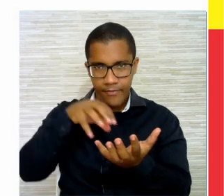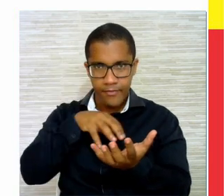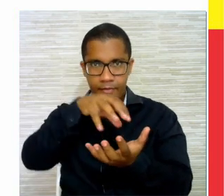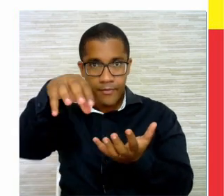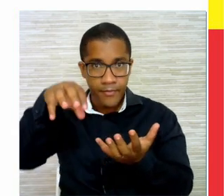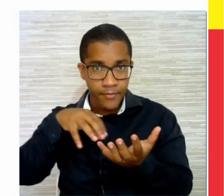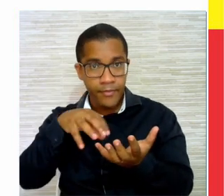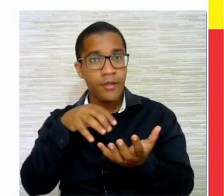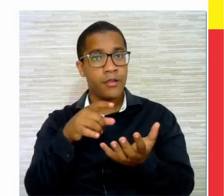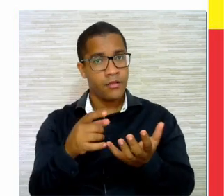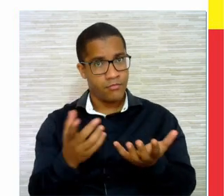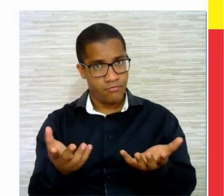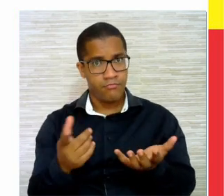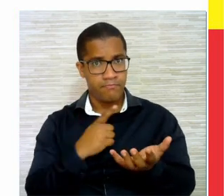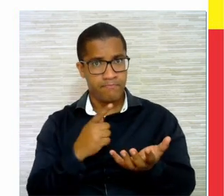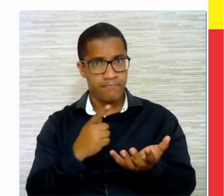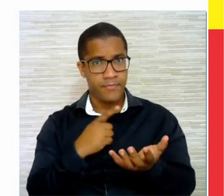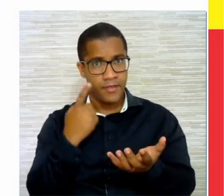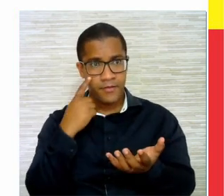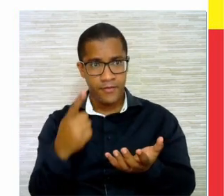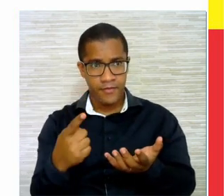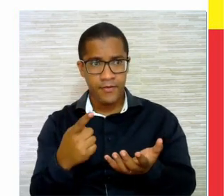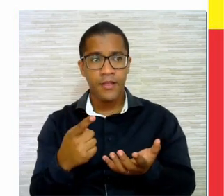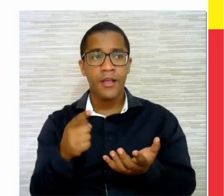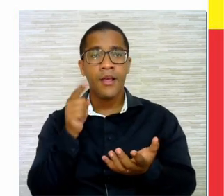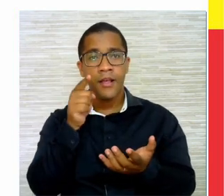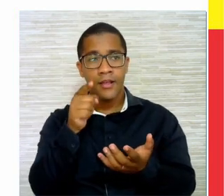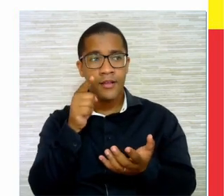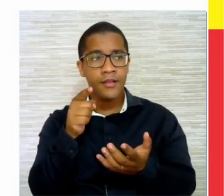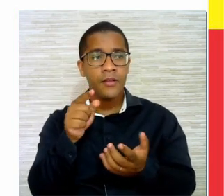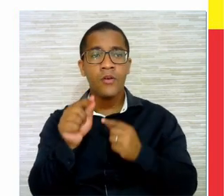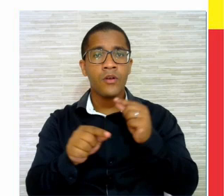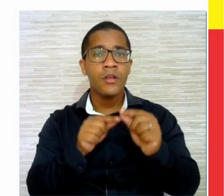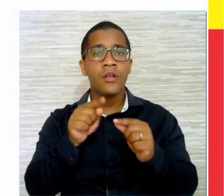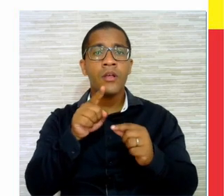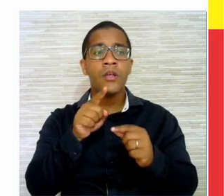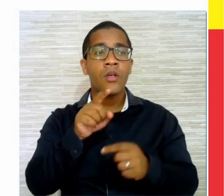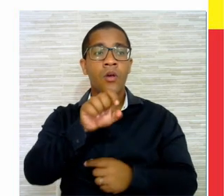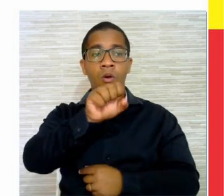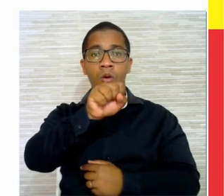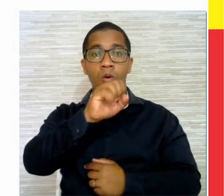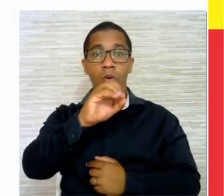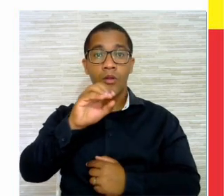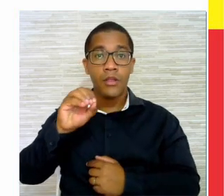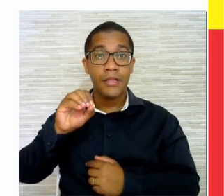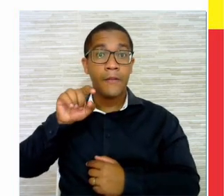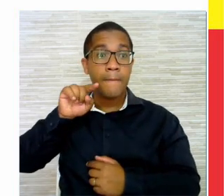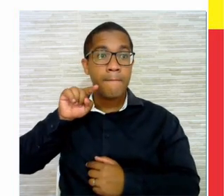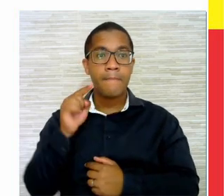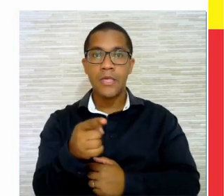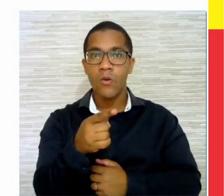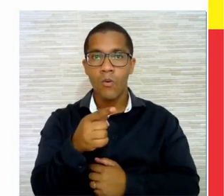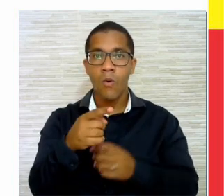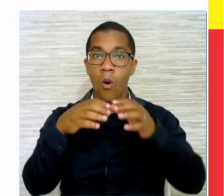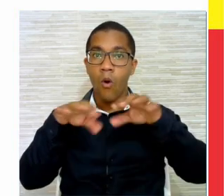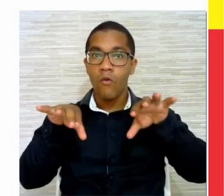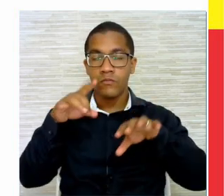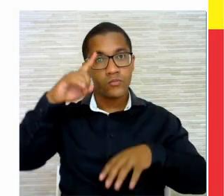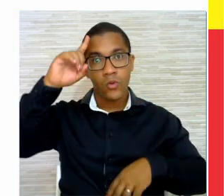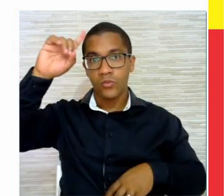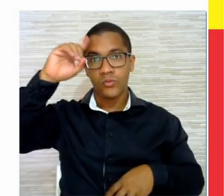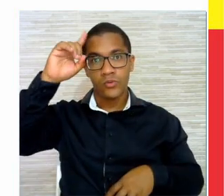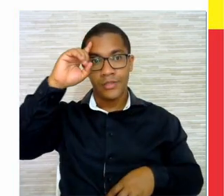também existem. E eu trouxe essa matéria para vocês, né? Para o setor comercial, 800 mil ovos por